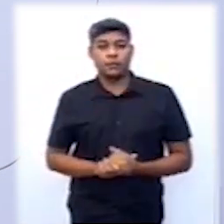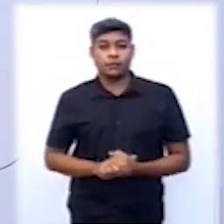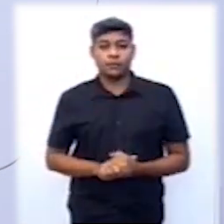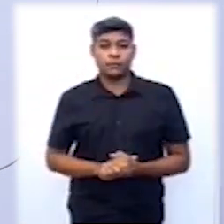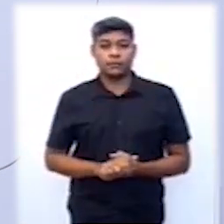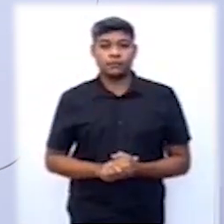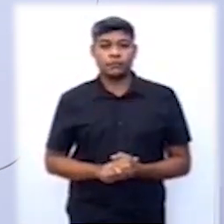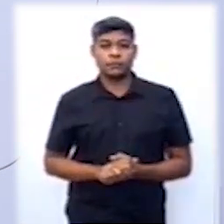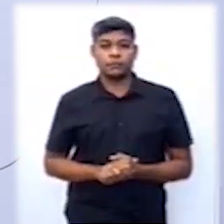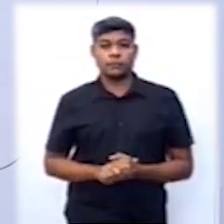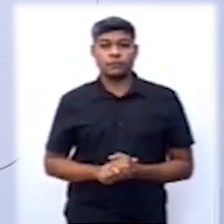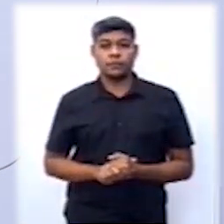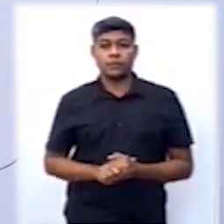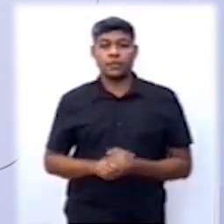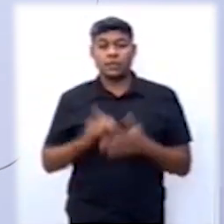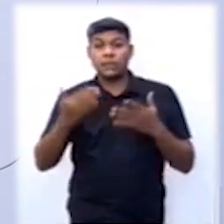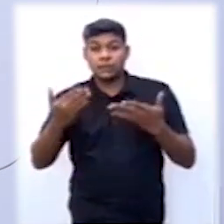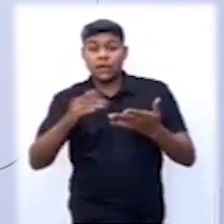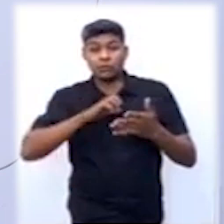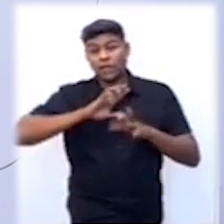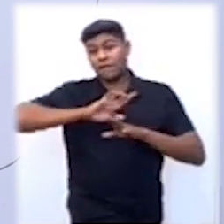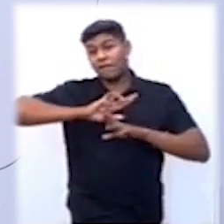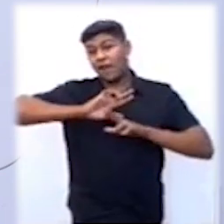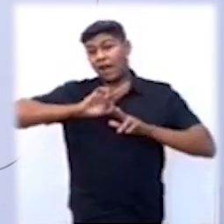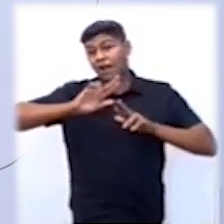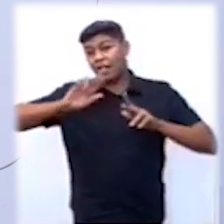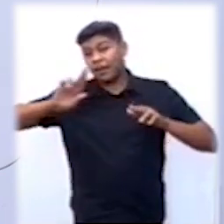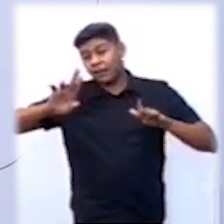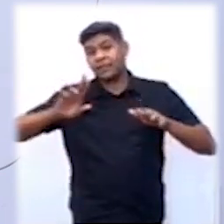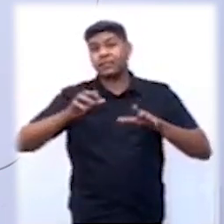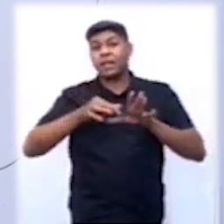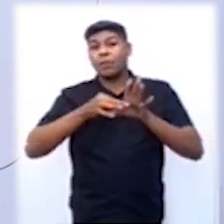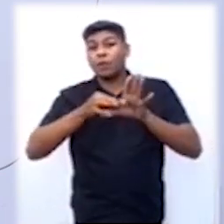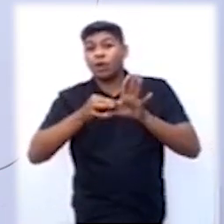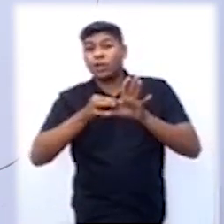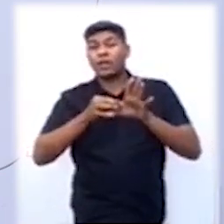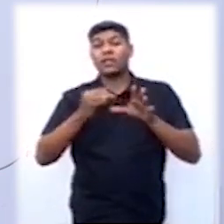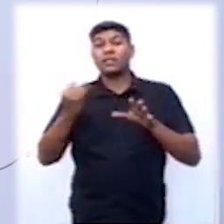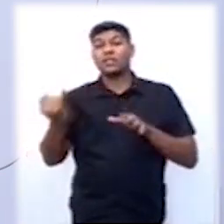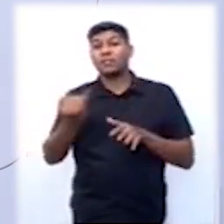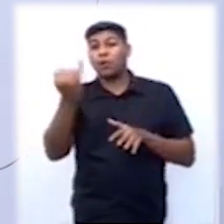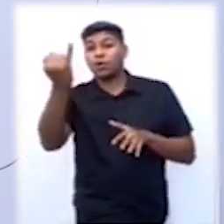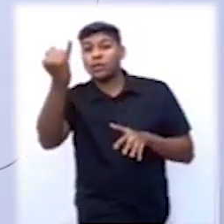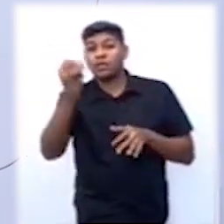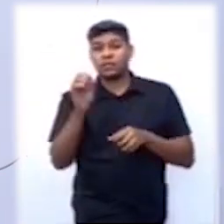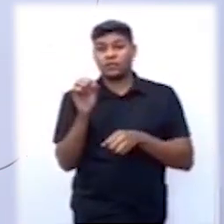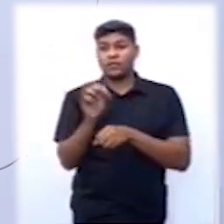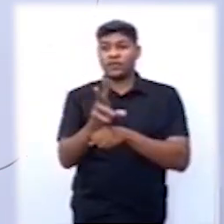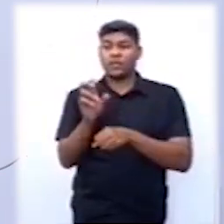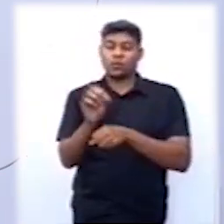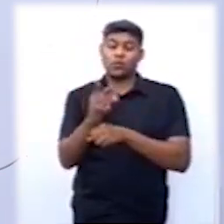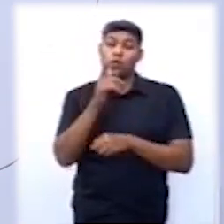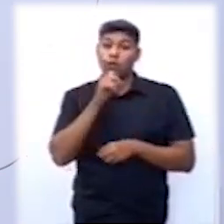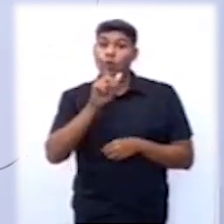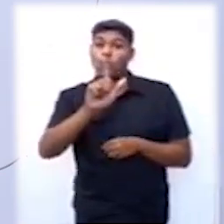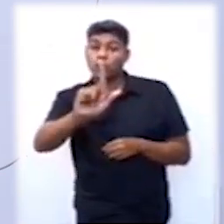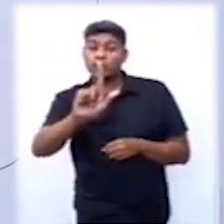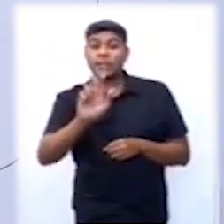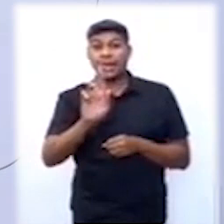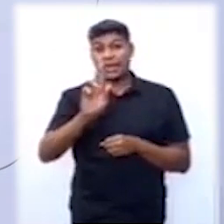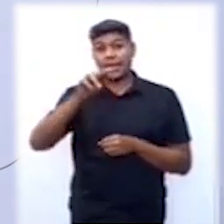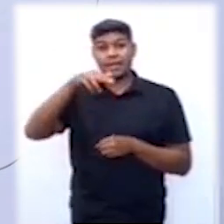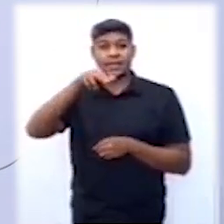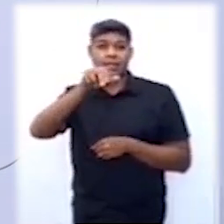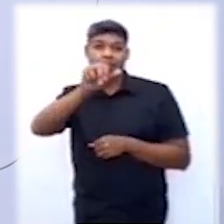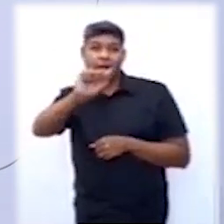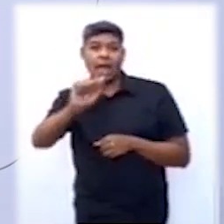proteínas. Então, ele produz várias proteínas que são importantes para o vírus. Ele consegue, porque é um RNA